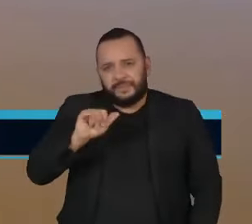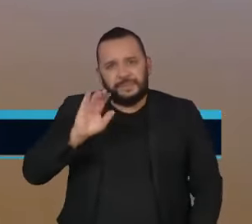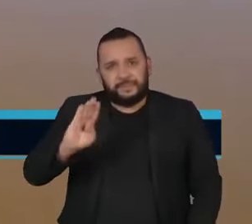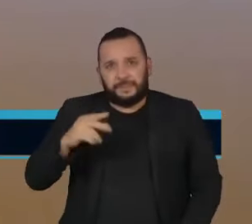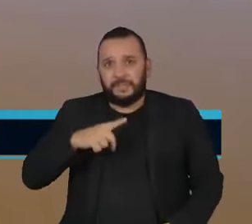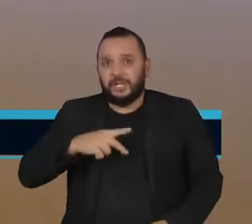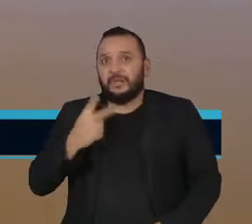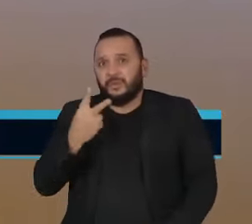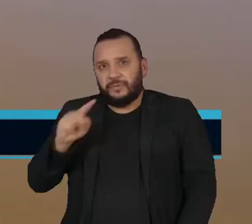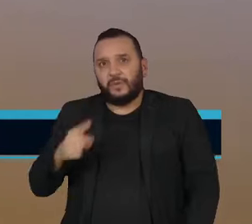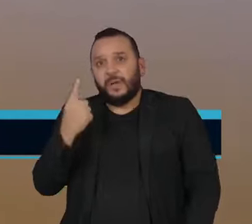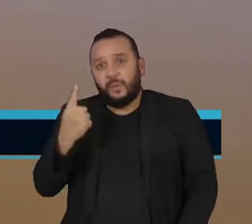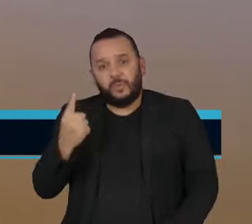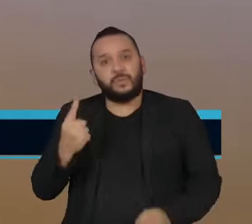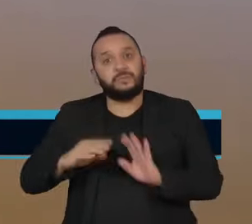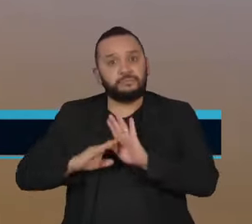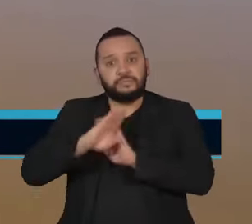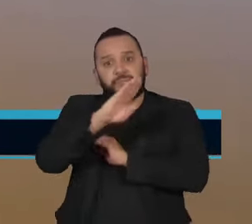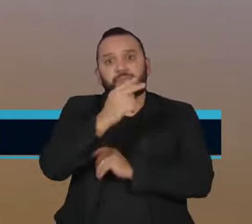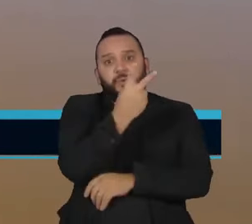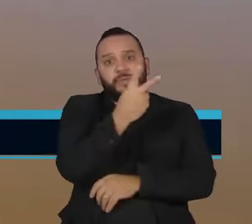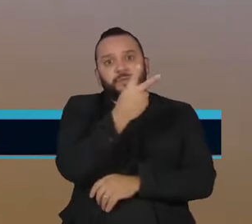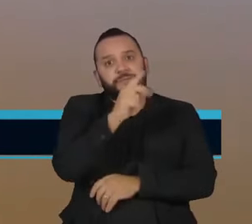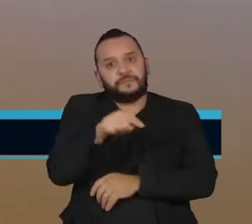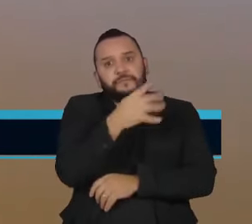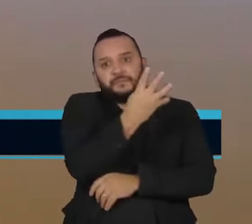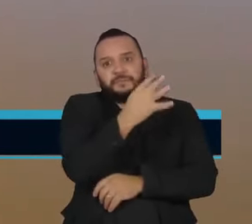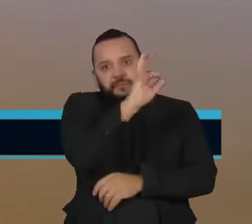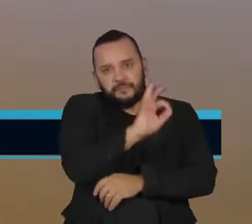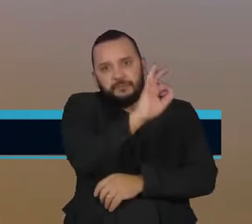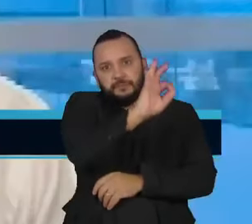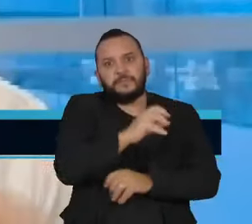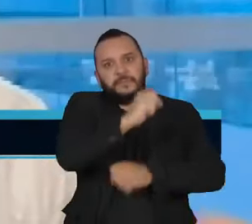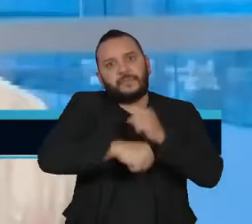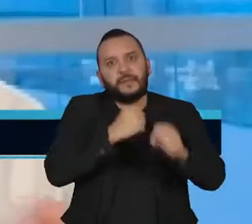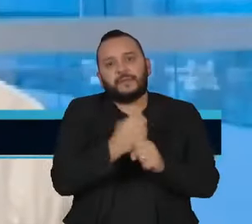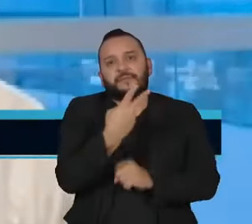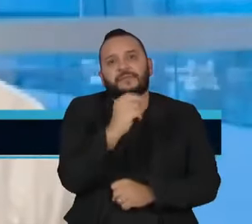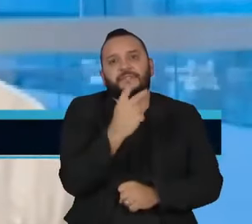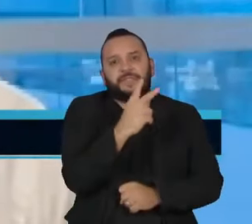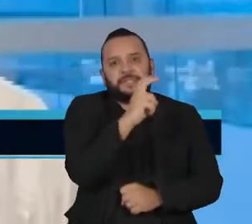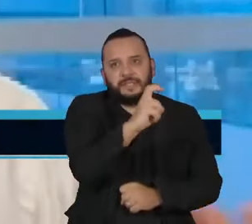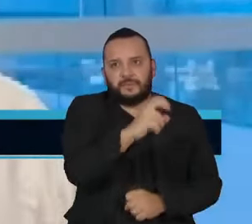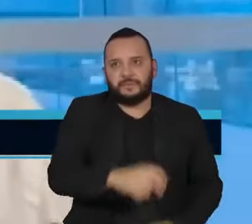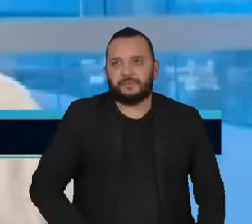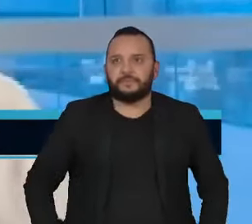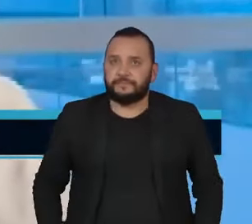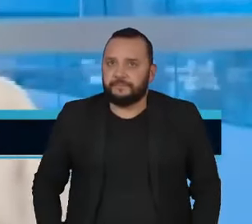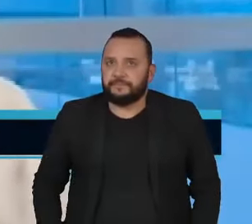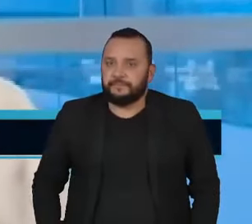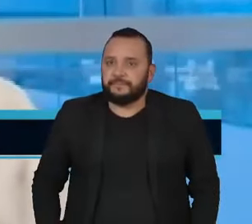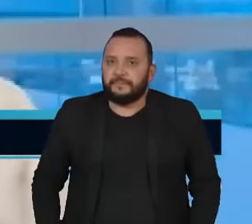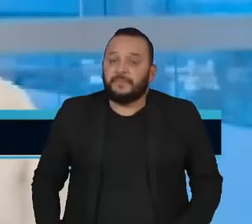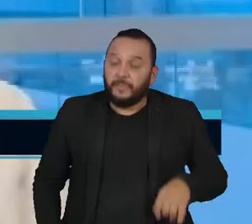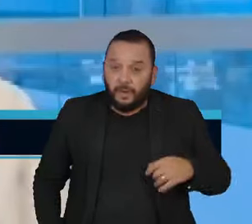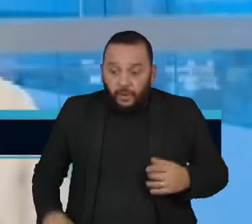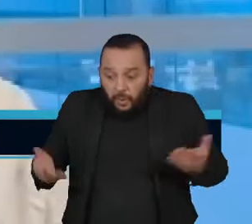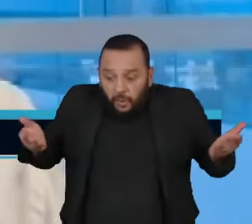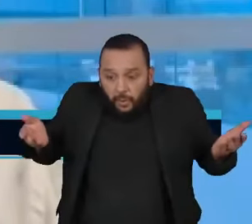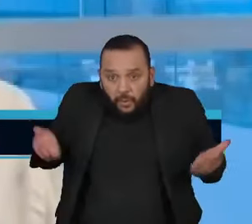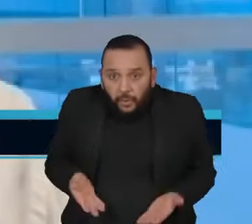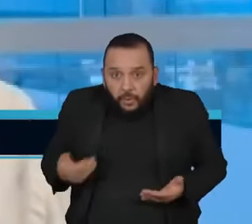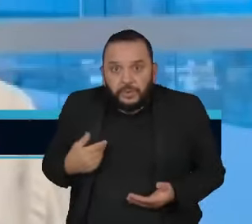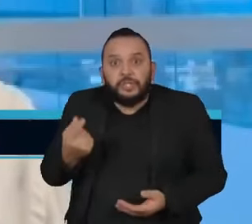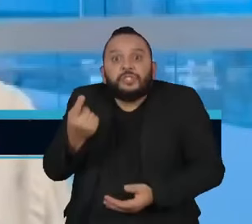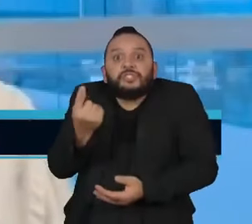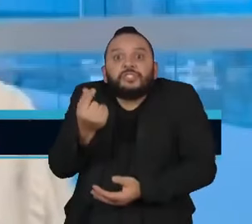de 2,1% para 2,4% em 2025. No final das contas, aquilo que a gente vai deixar